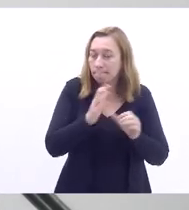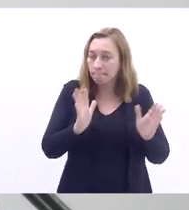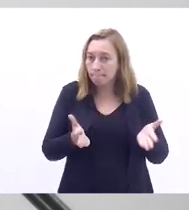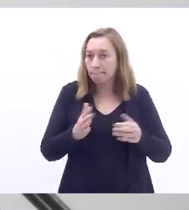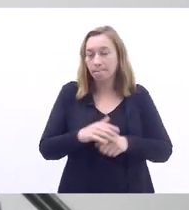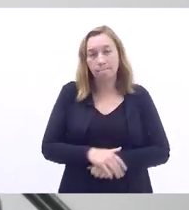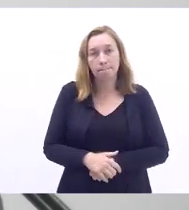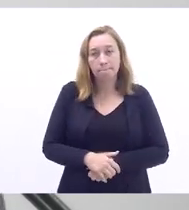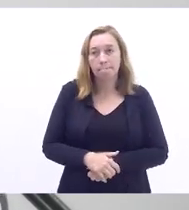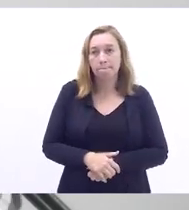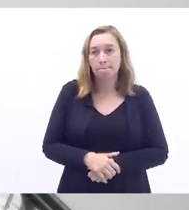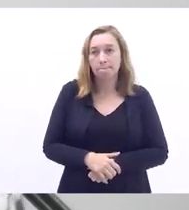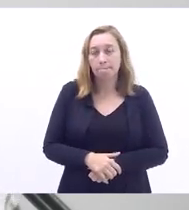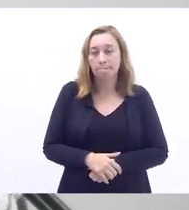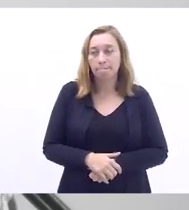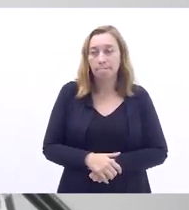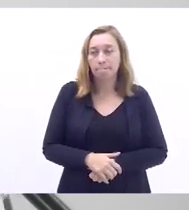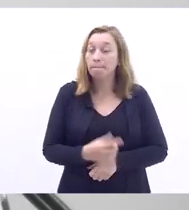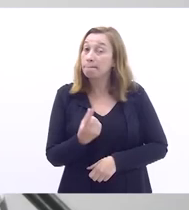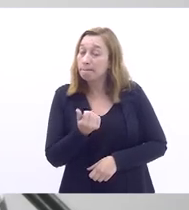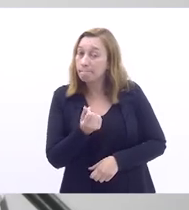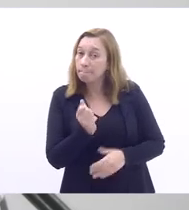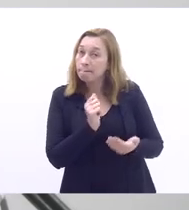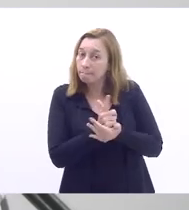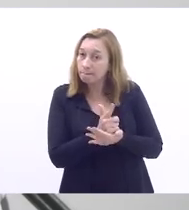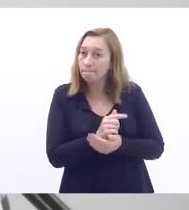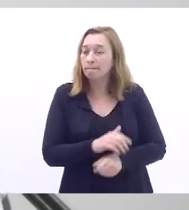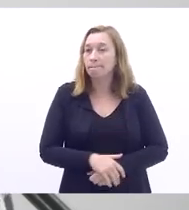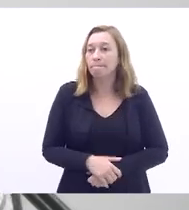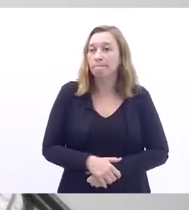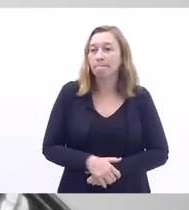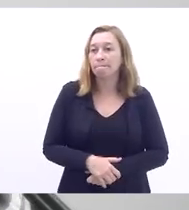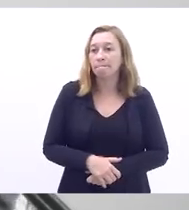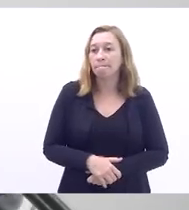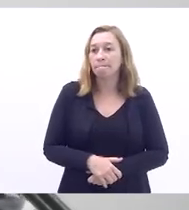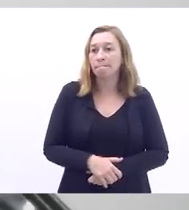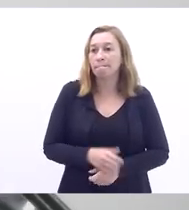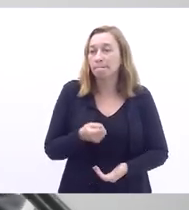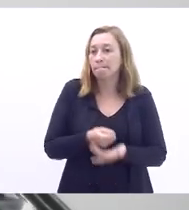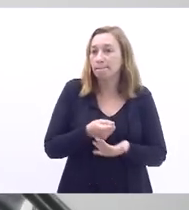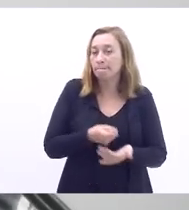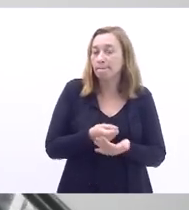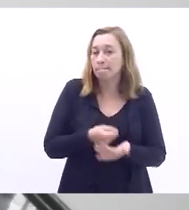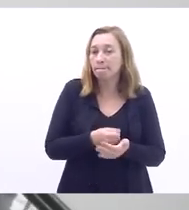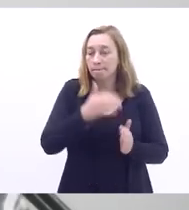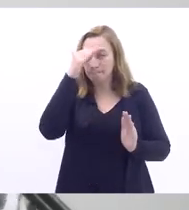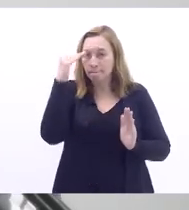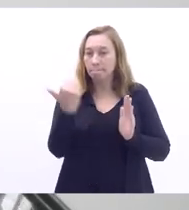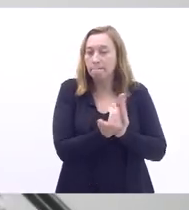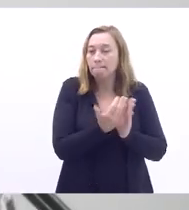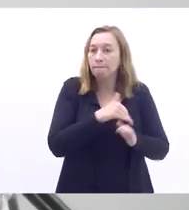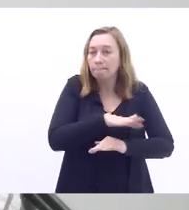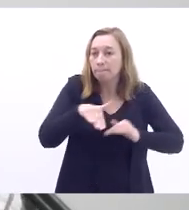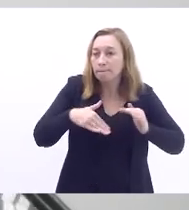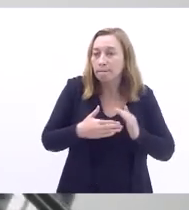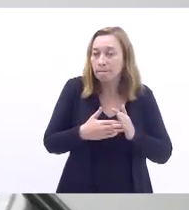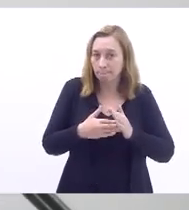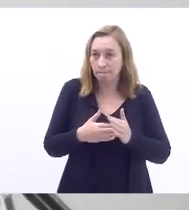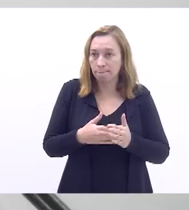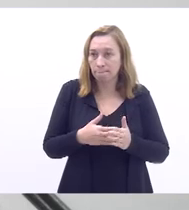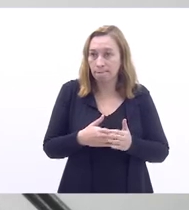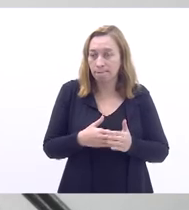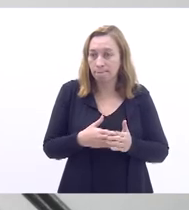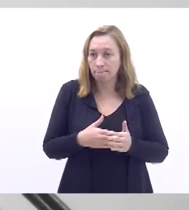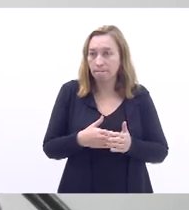universitário o continente para pagar e exigindo e cumprindo todas as exigências que esse regime